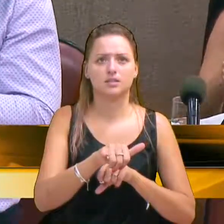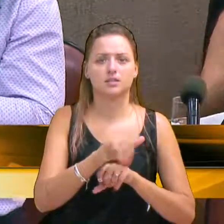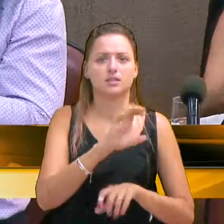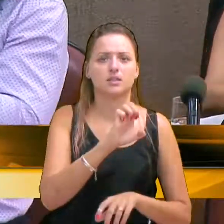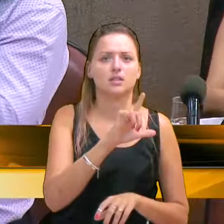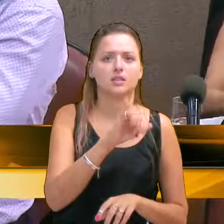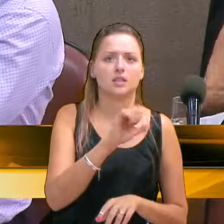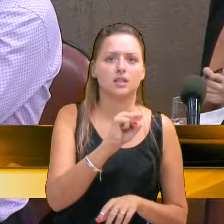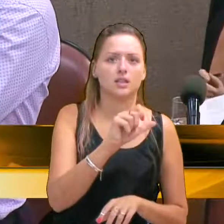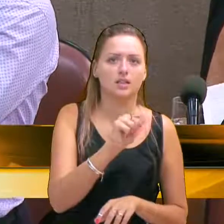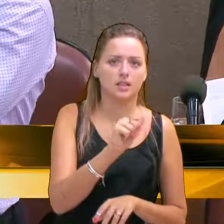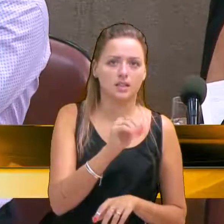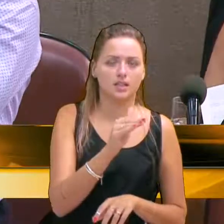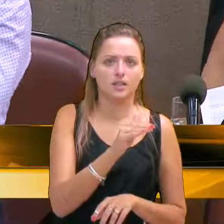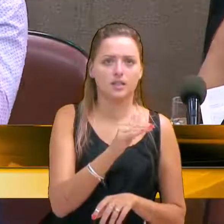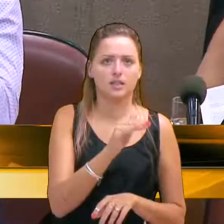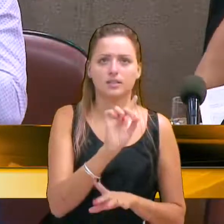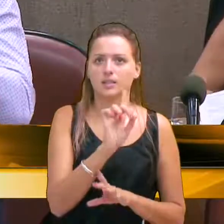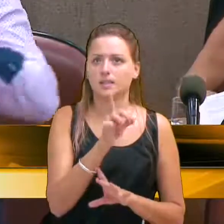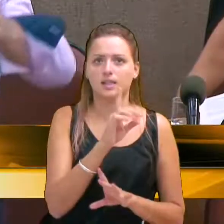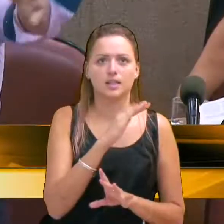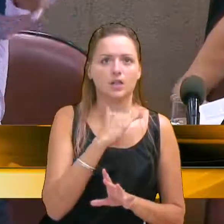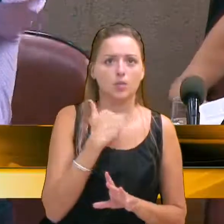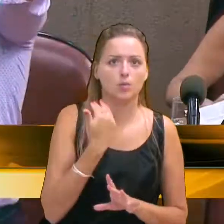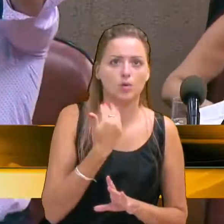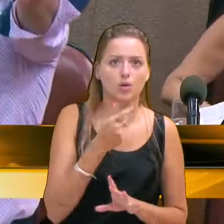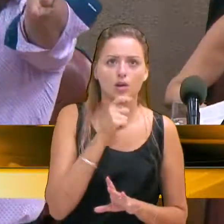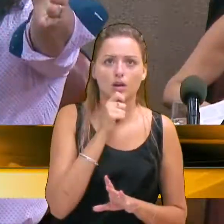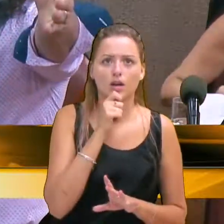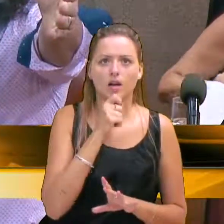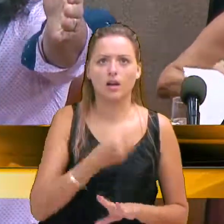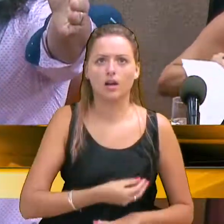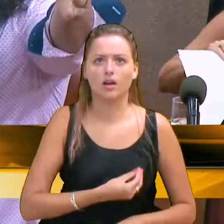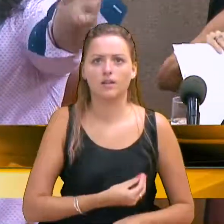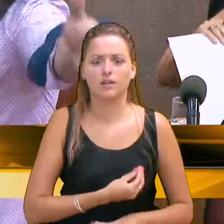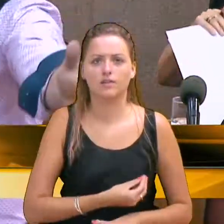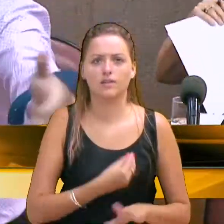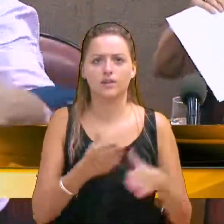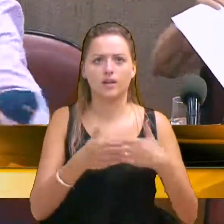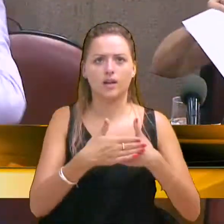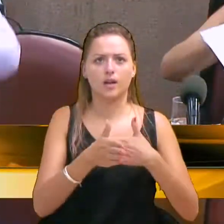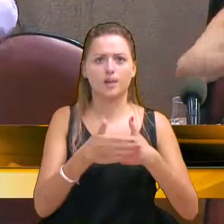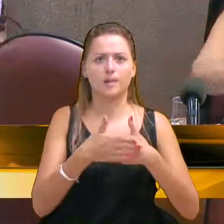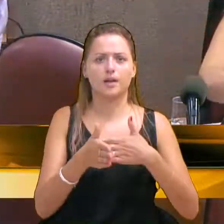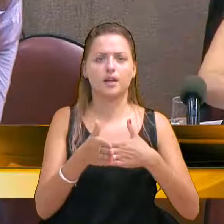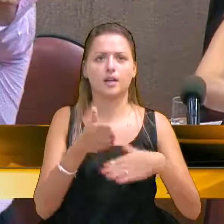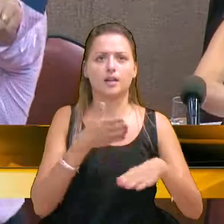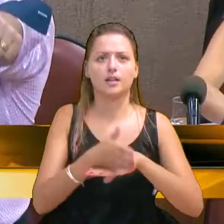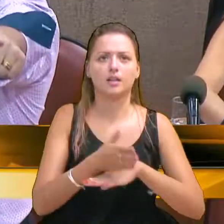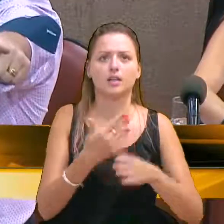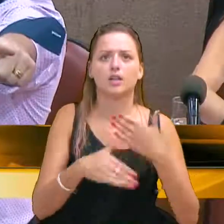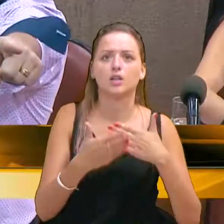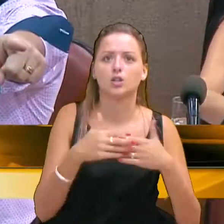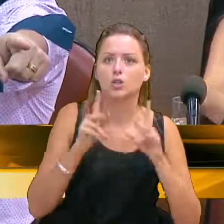Elisa Samúdio, ela não morreu, ela está viva, por favor, abre a porta aí, cidadão, deixa ela entrar. Todo